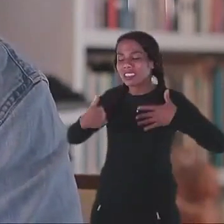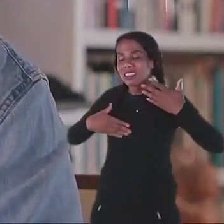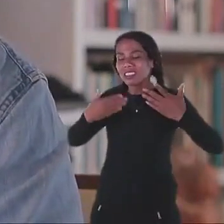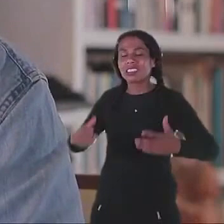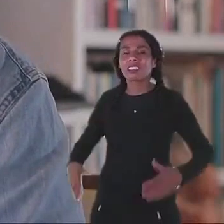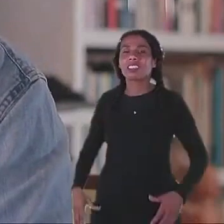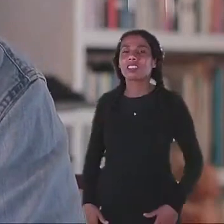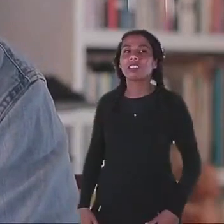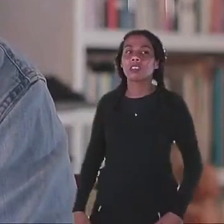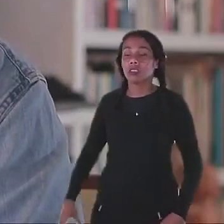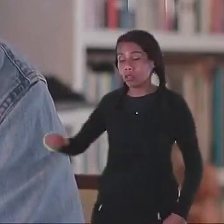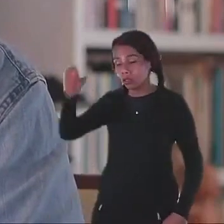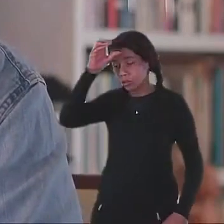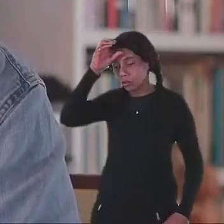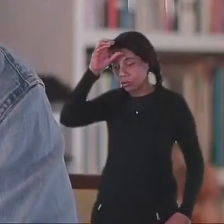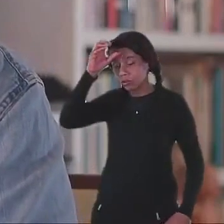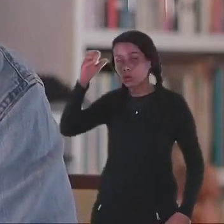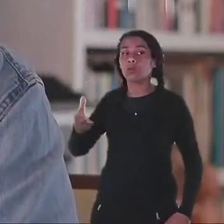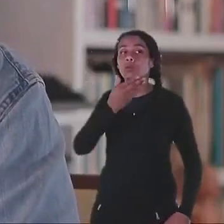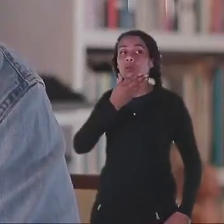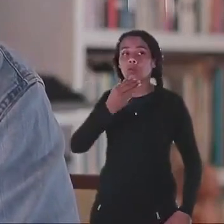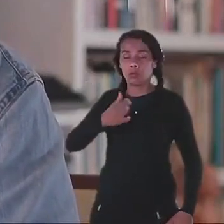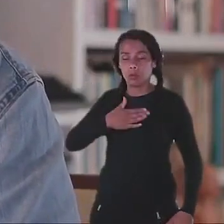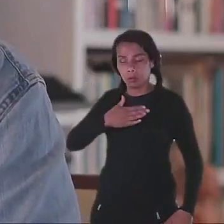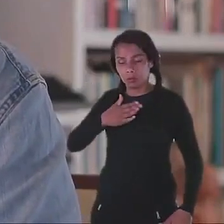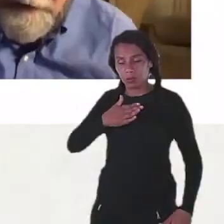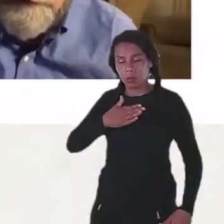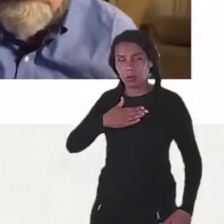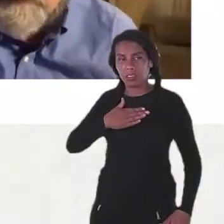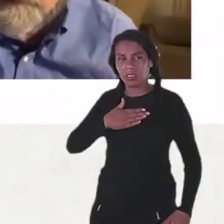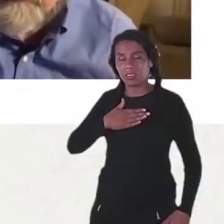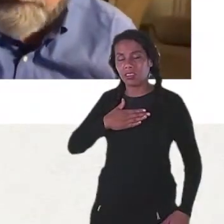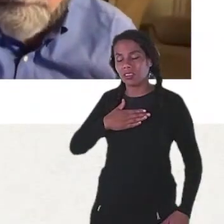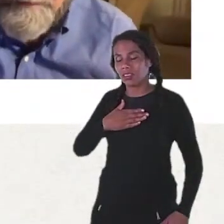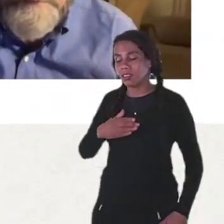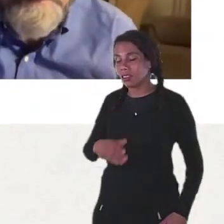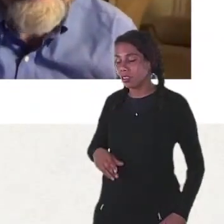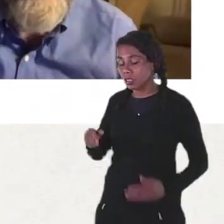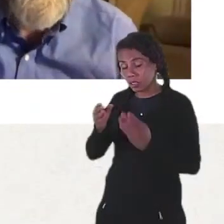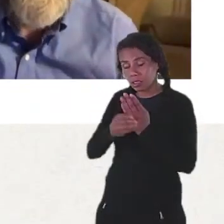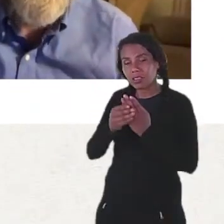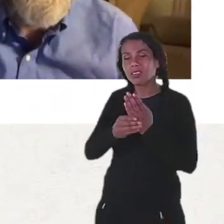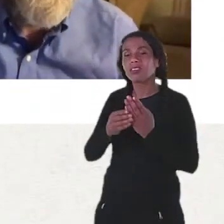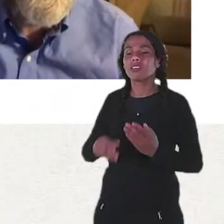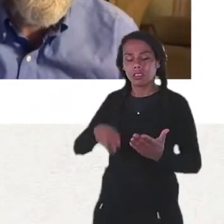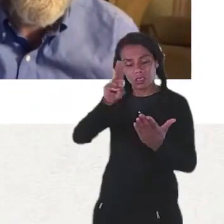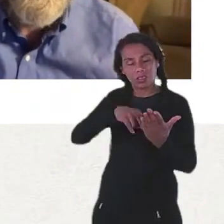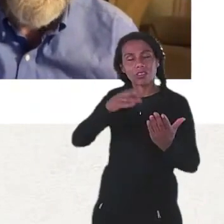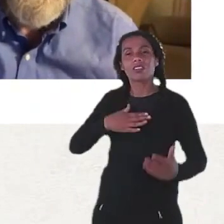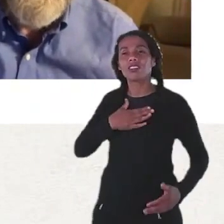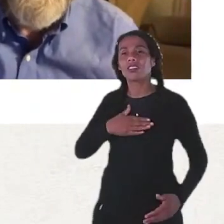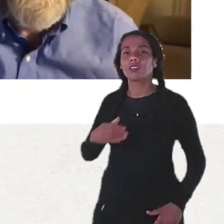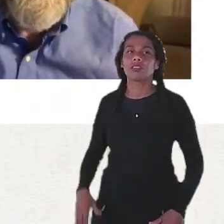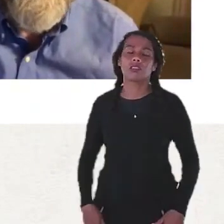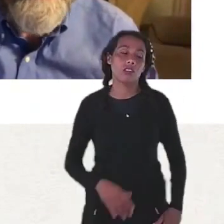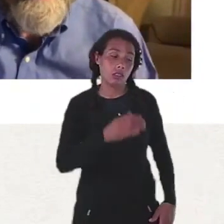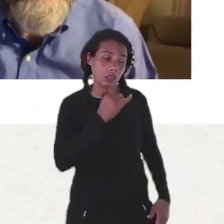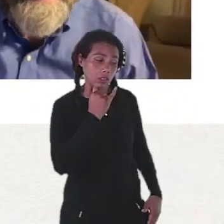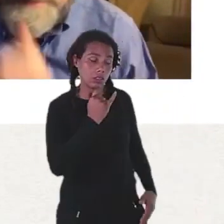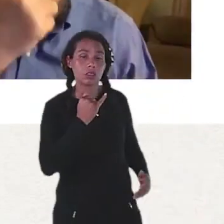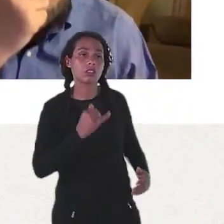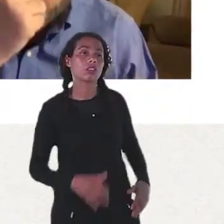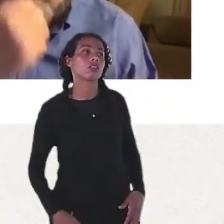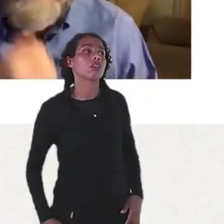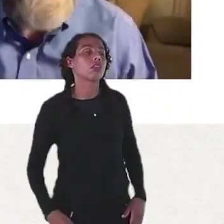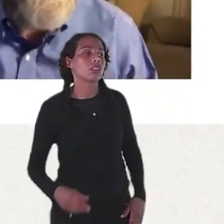vida maravilhosa. Homenagem ao tio Almir. Que bom! Então eu pego a tabela e faço também